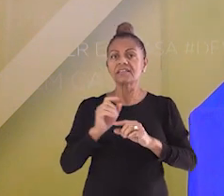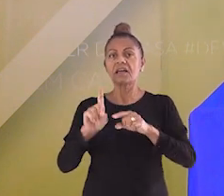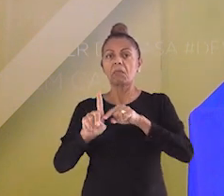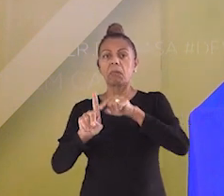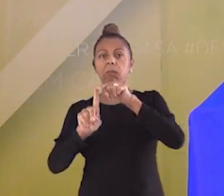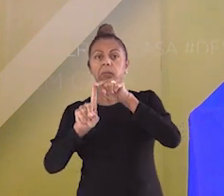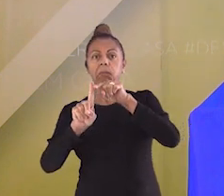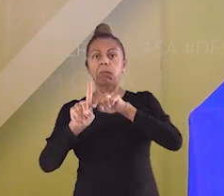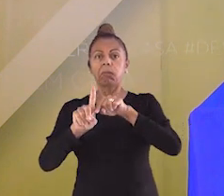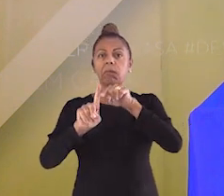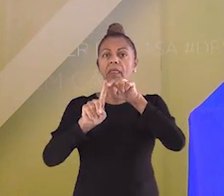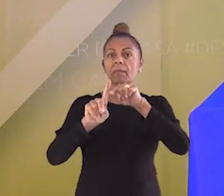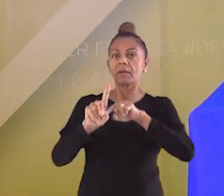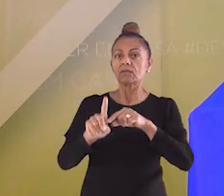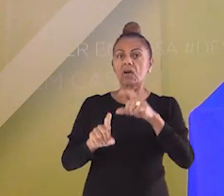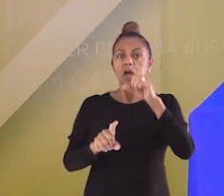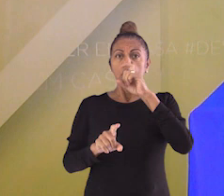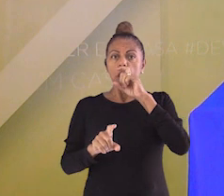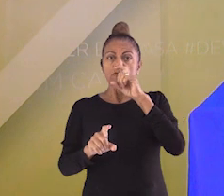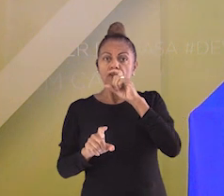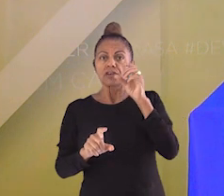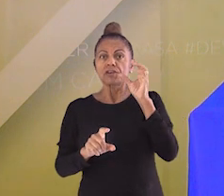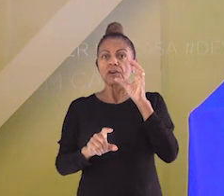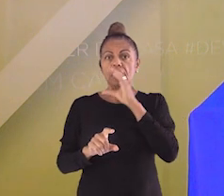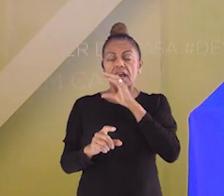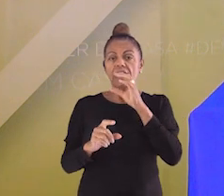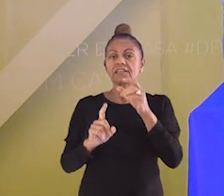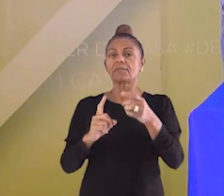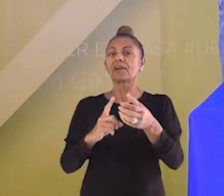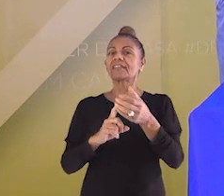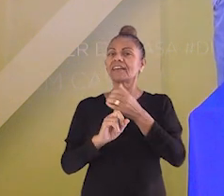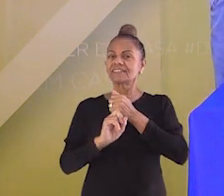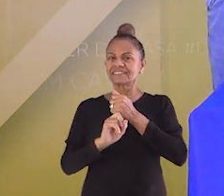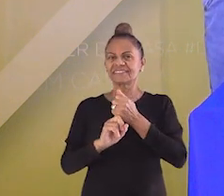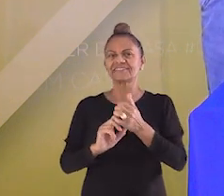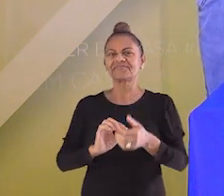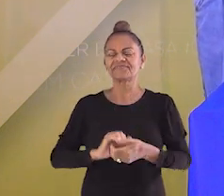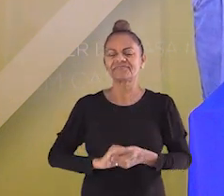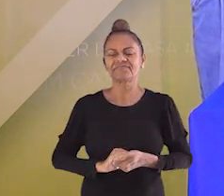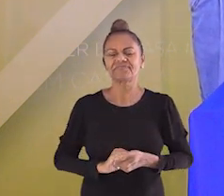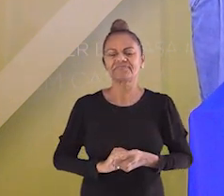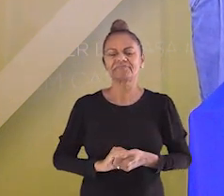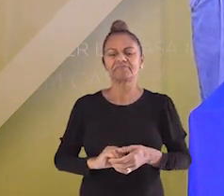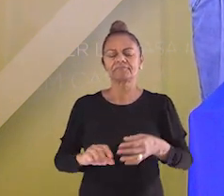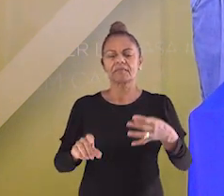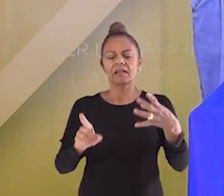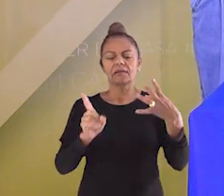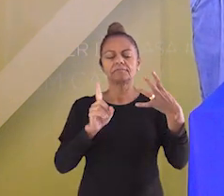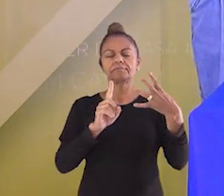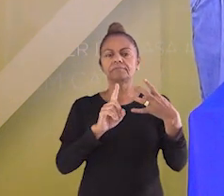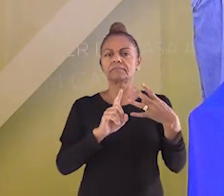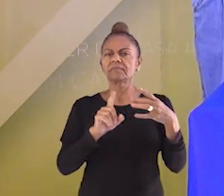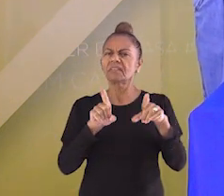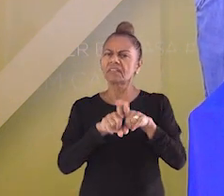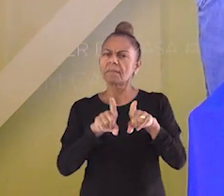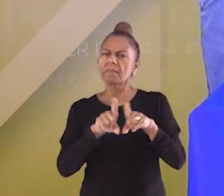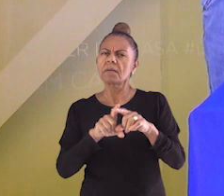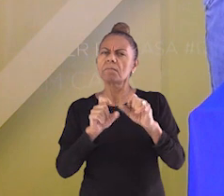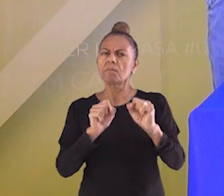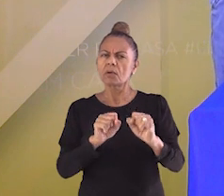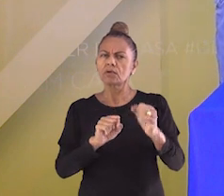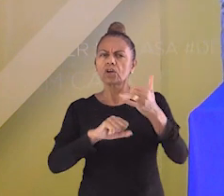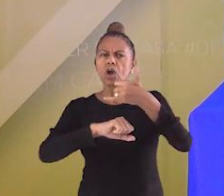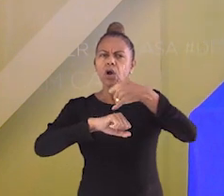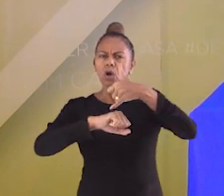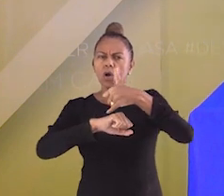servem como isolante térmico, eles nos protegem contra o frio. A gente está falando do óleo e tudo mais, mas existem outros tipos de gordura. Eu posso usar